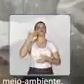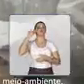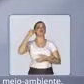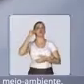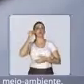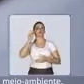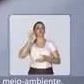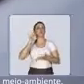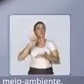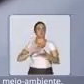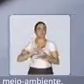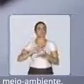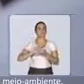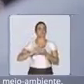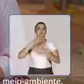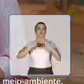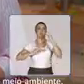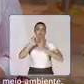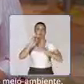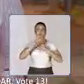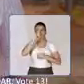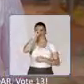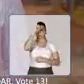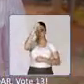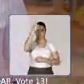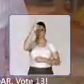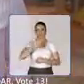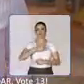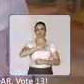e atualização dos profissionais da área do meio ambiente.